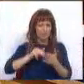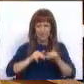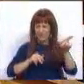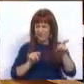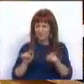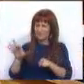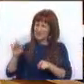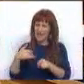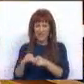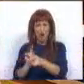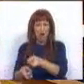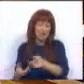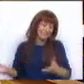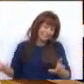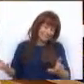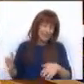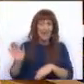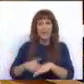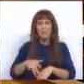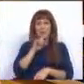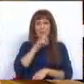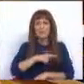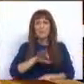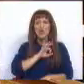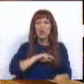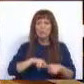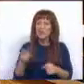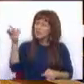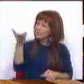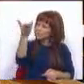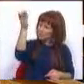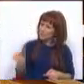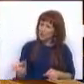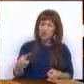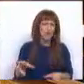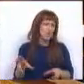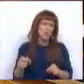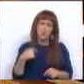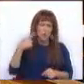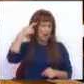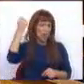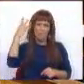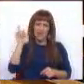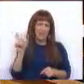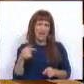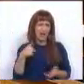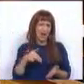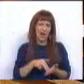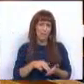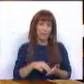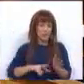de V. Exª? E talvez por isso, Sr. Deputado, V. Exª jamais compreenderá a posição